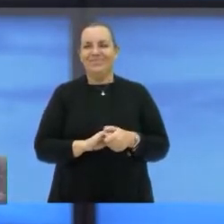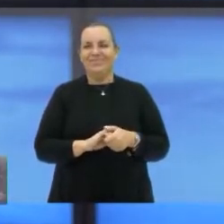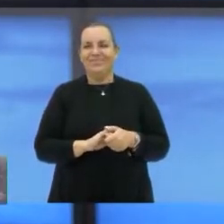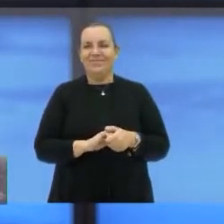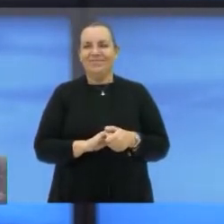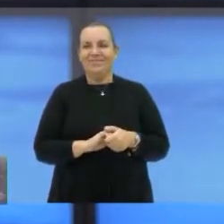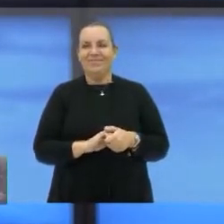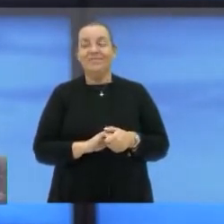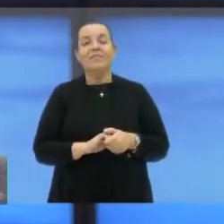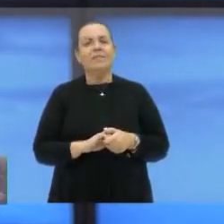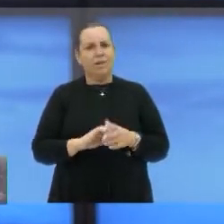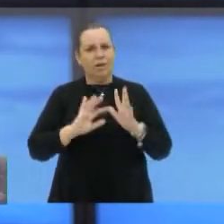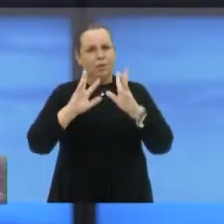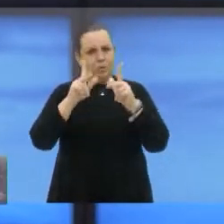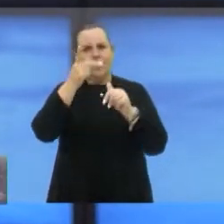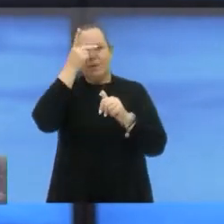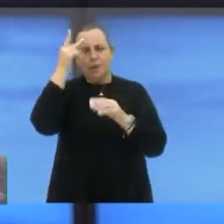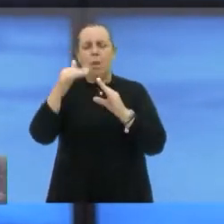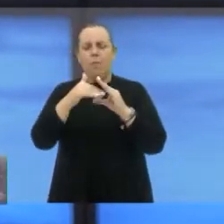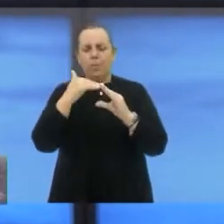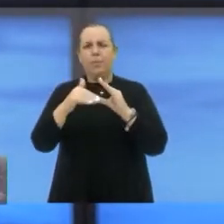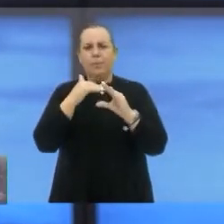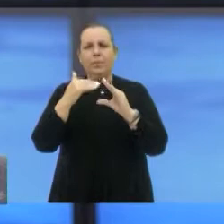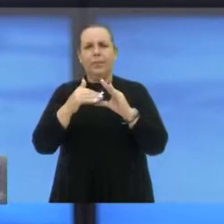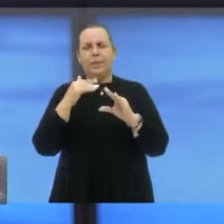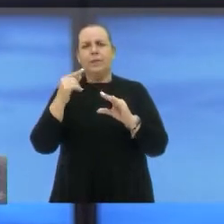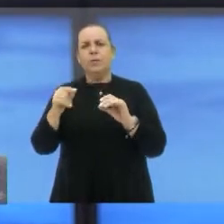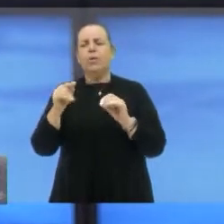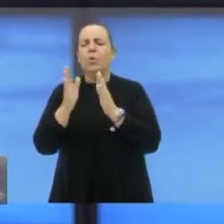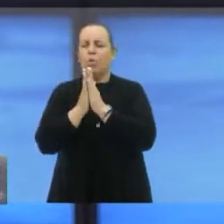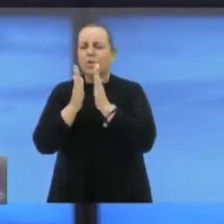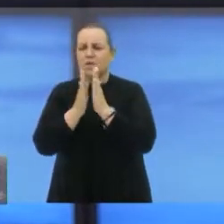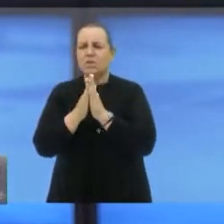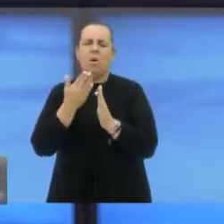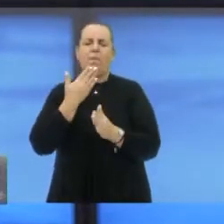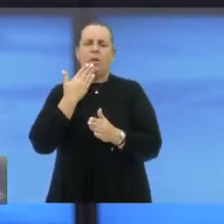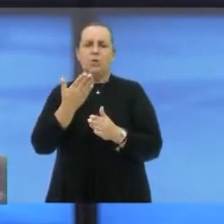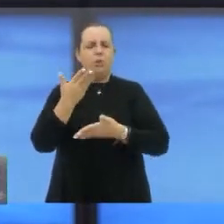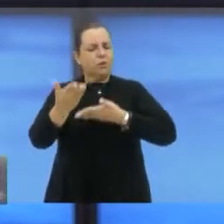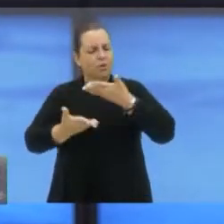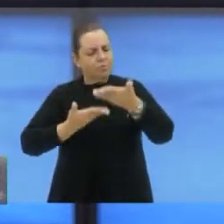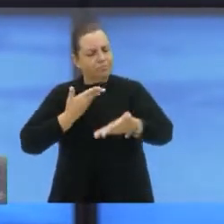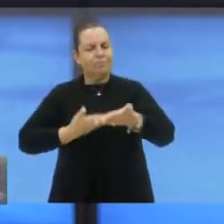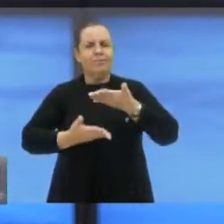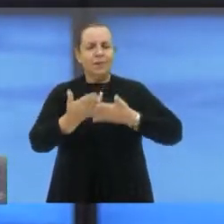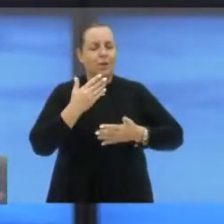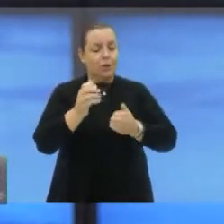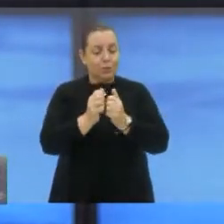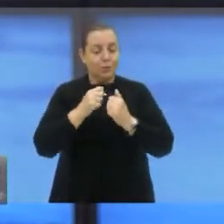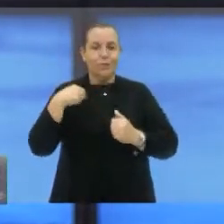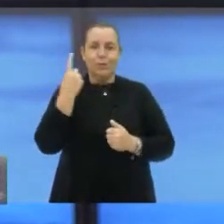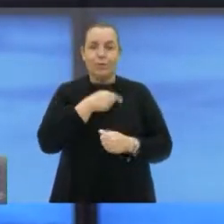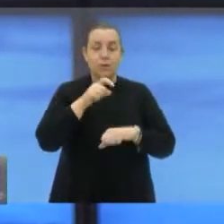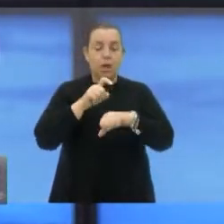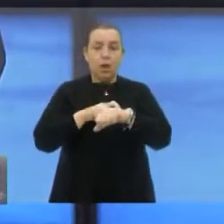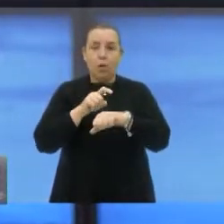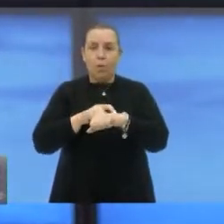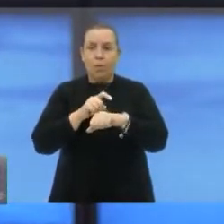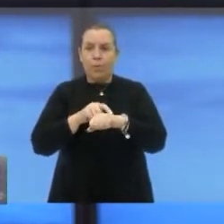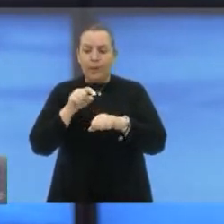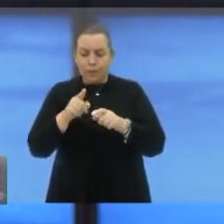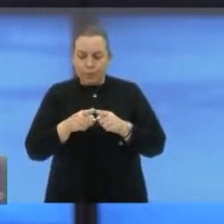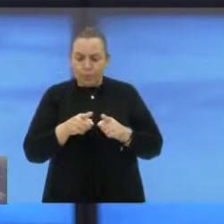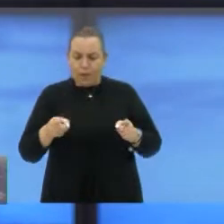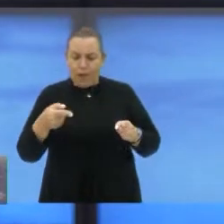41-041-3221-6060, estão chegando mensagens, pedidos, orações, estão interagindo conosco. É o momento em que, mesmo distante, né,